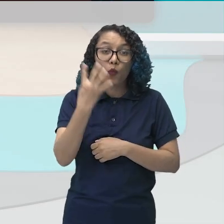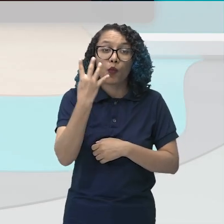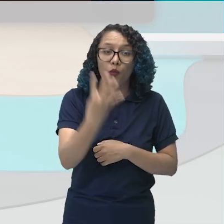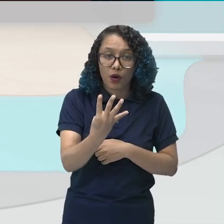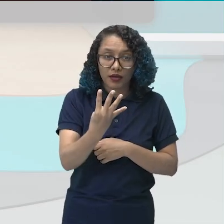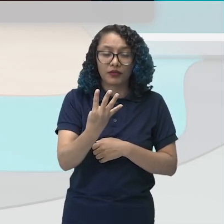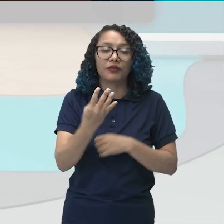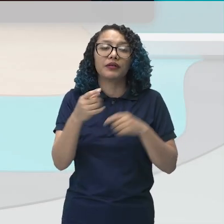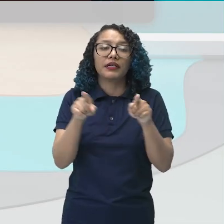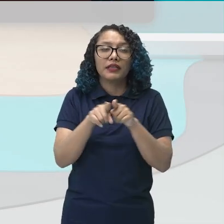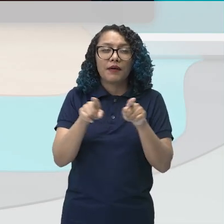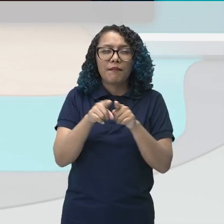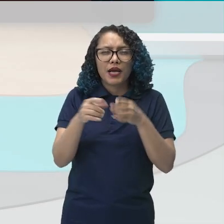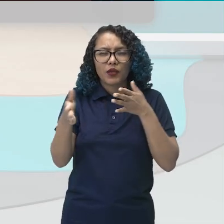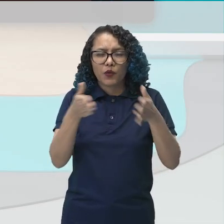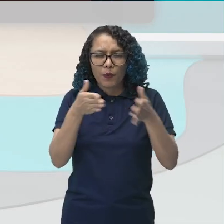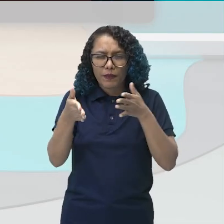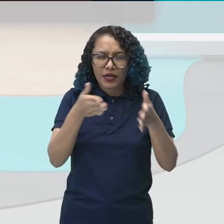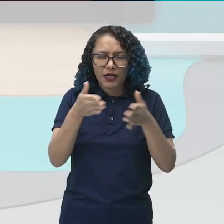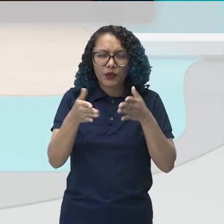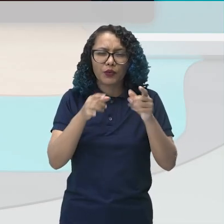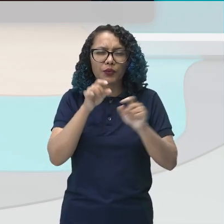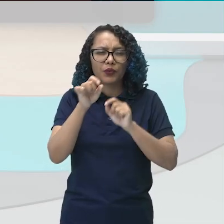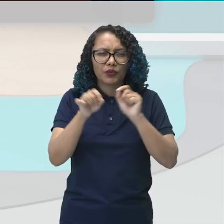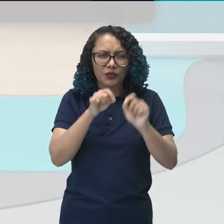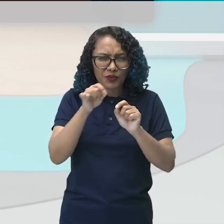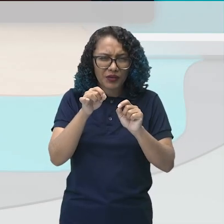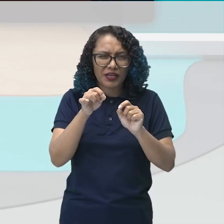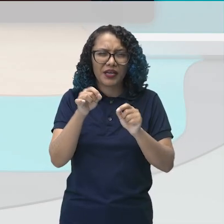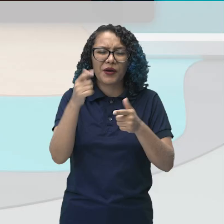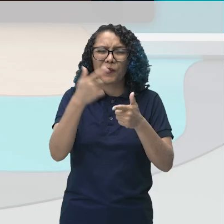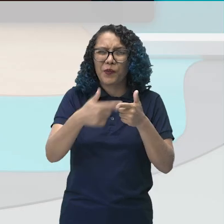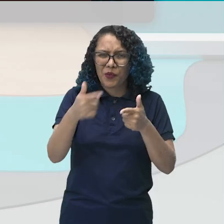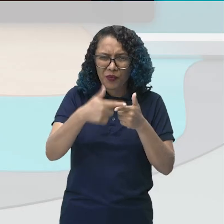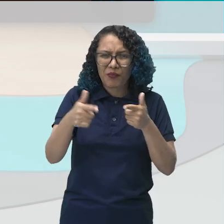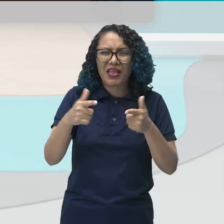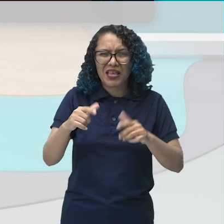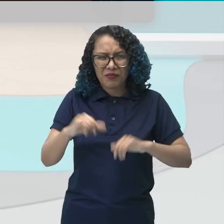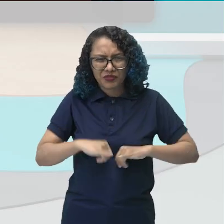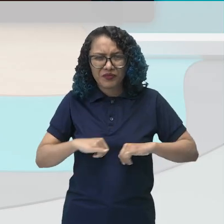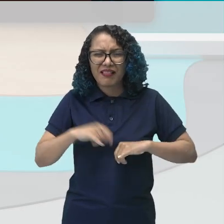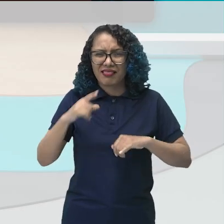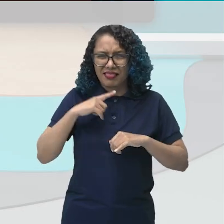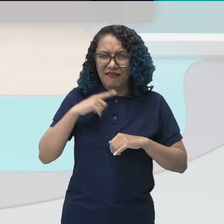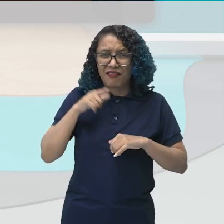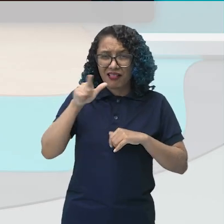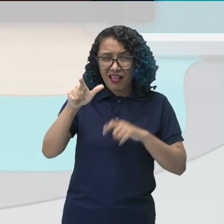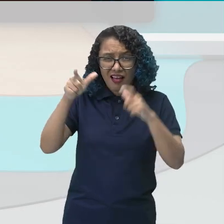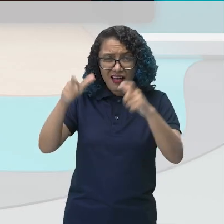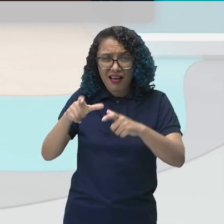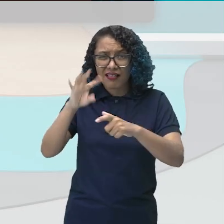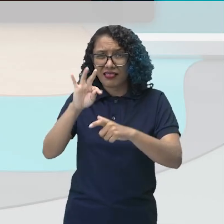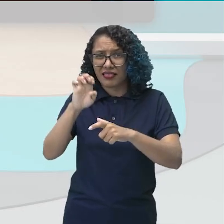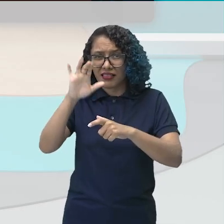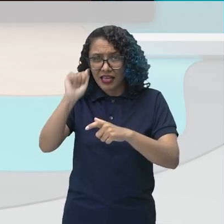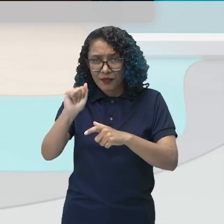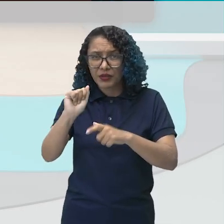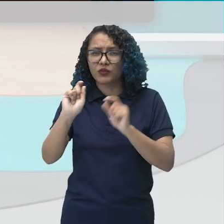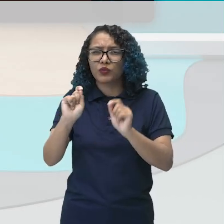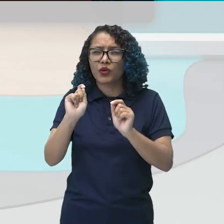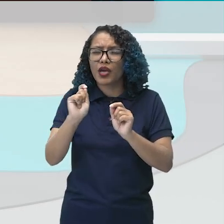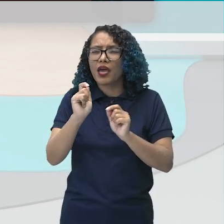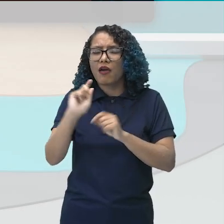um período de uma desgraça lá em Tebas. Então, um feiticeiro falou